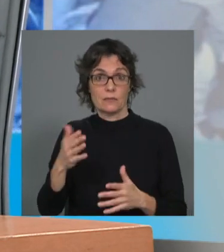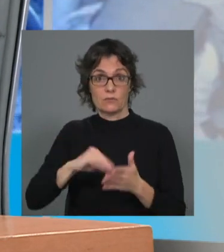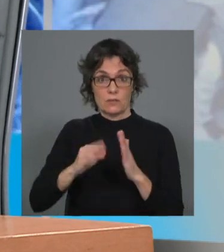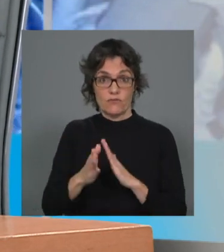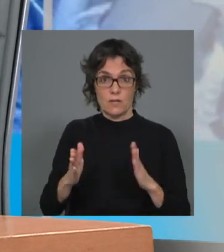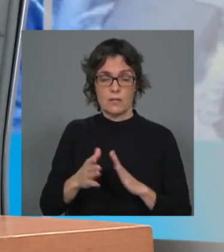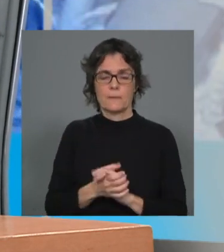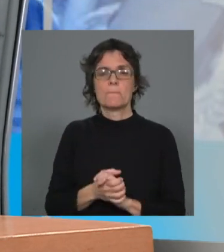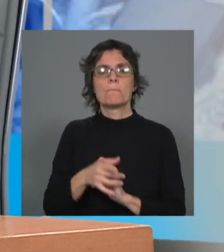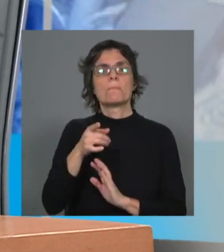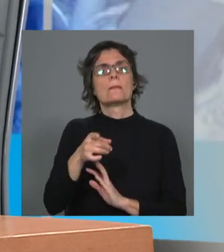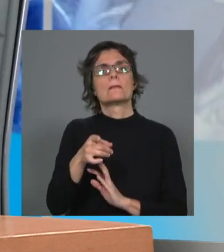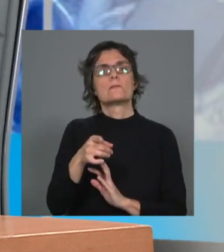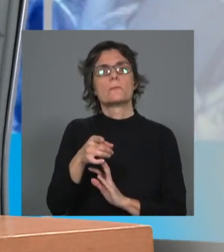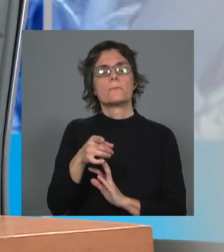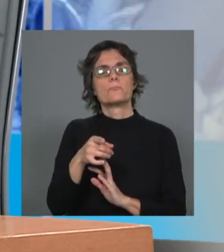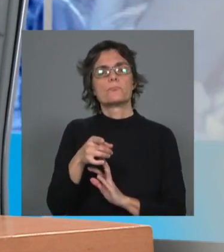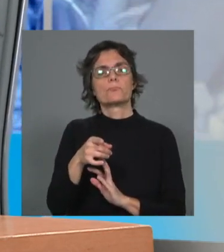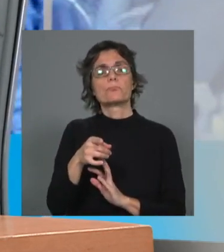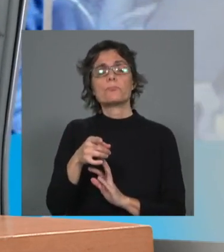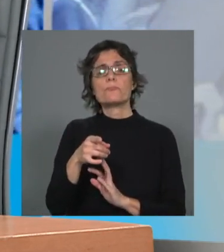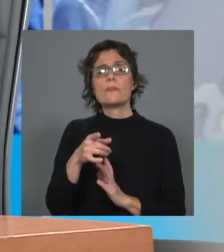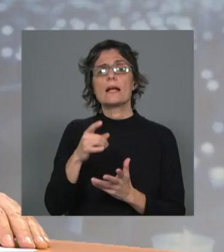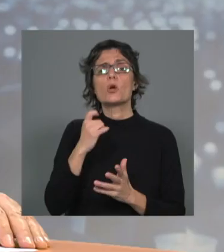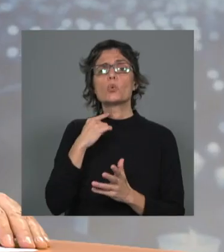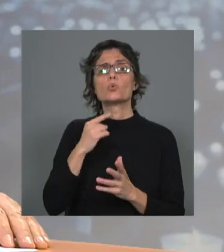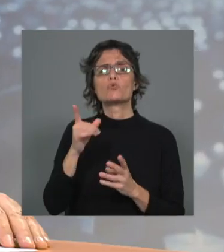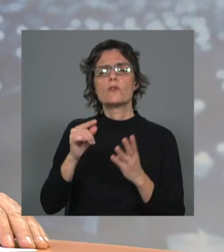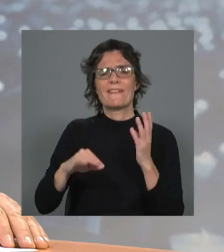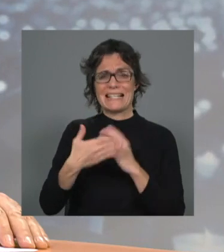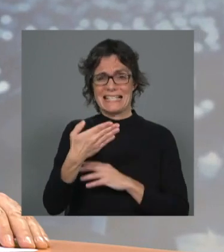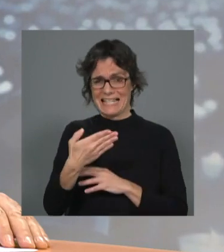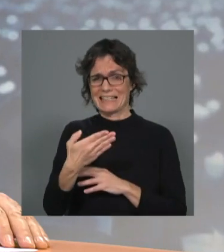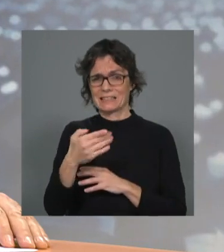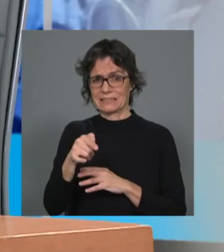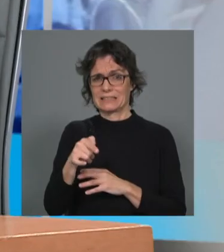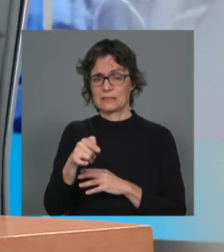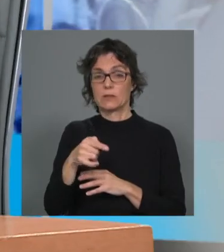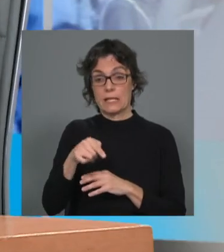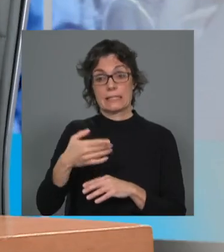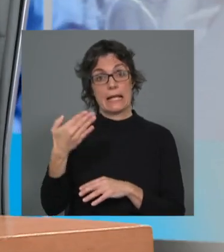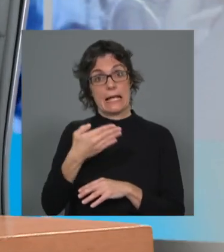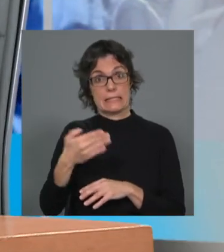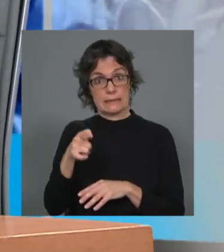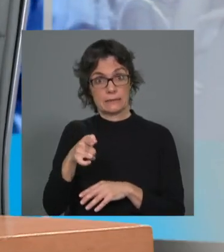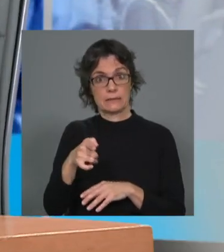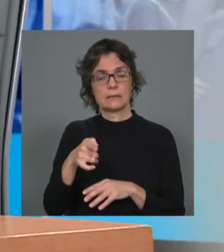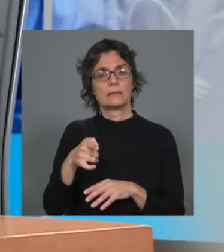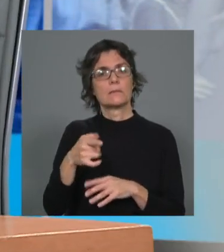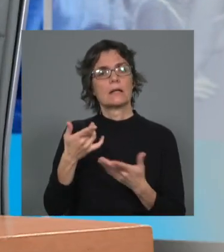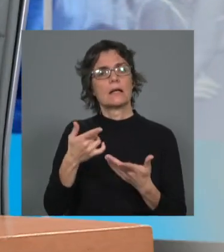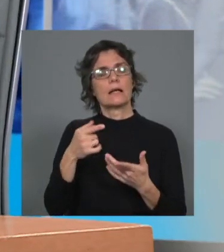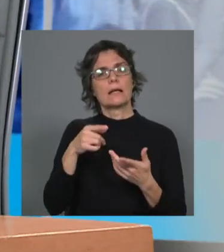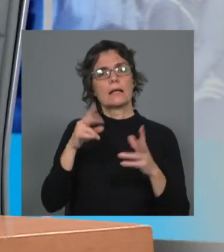é a sétima vez que é feita. Claro que é sempre esta temática,